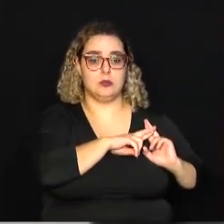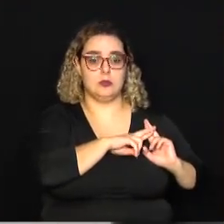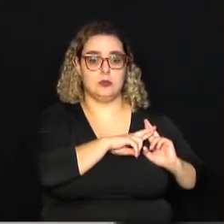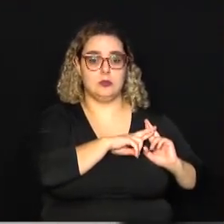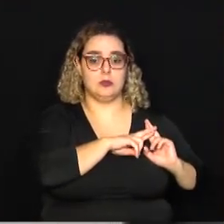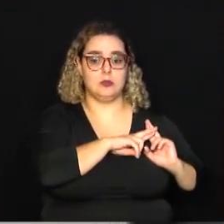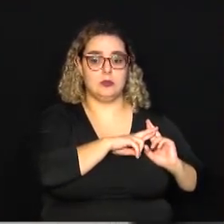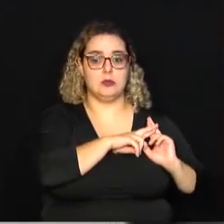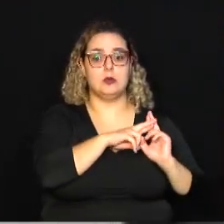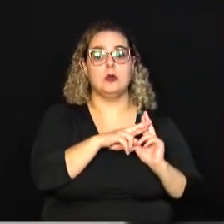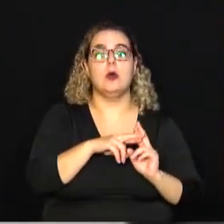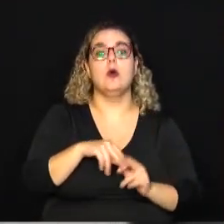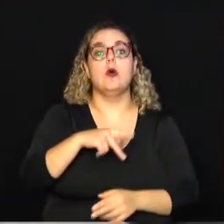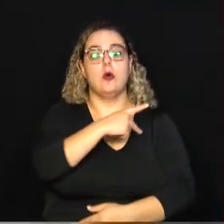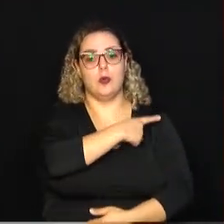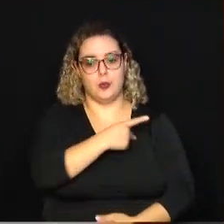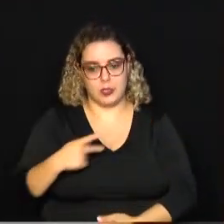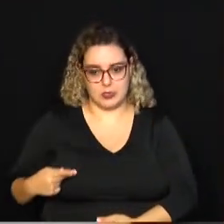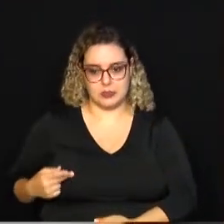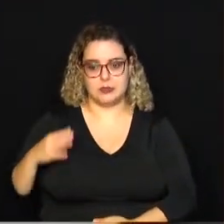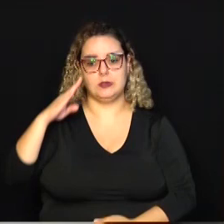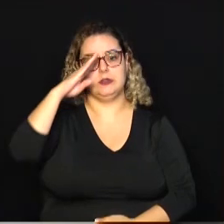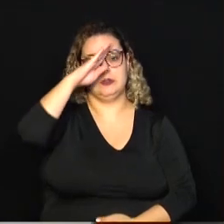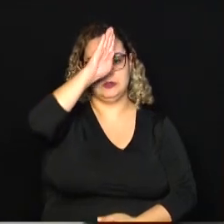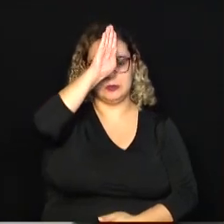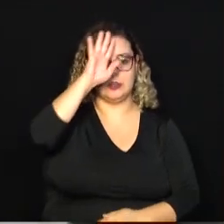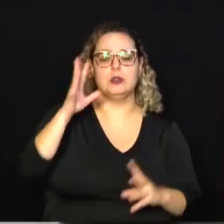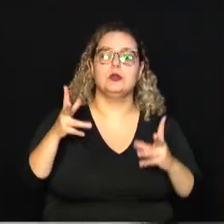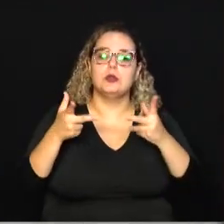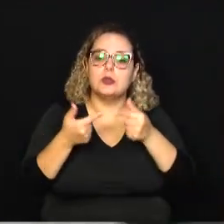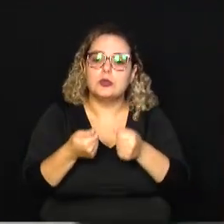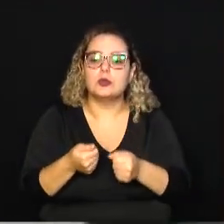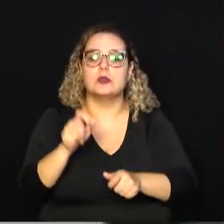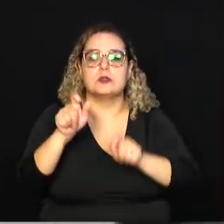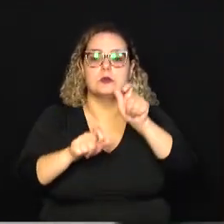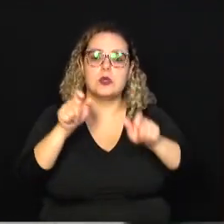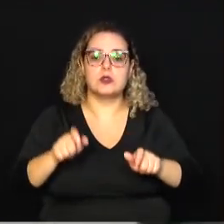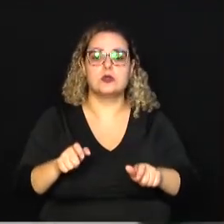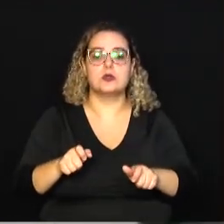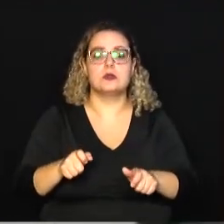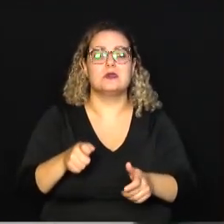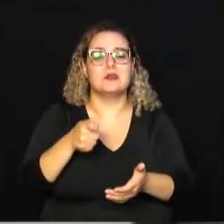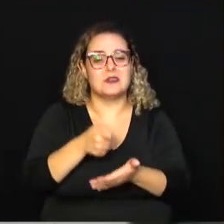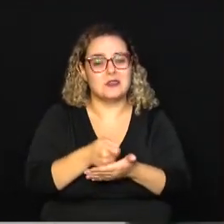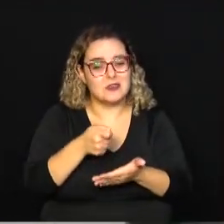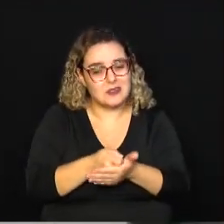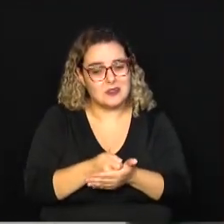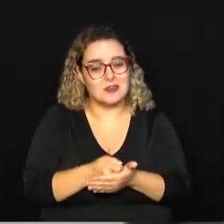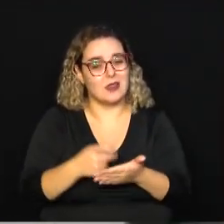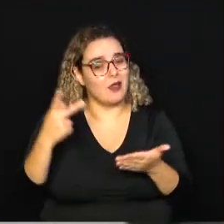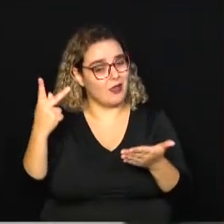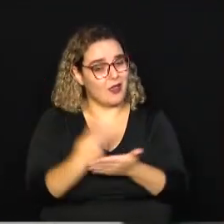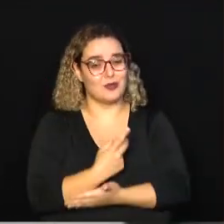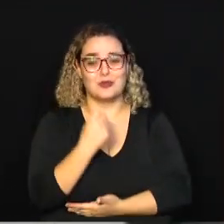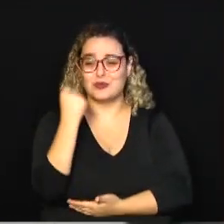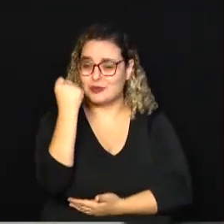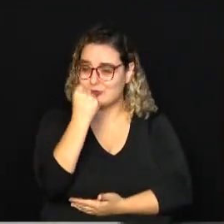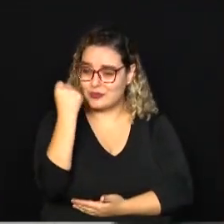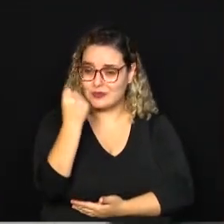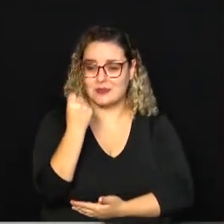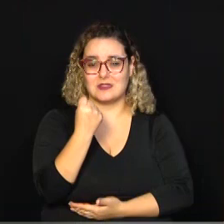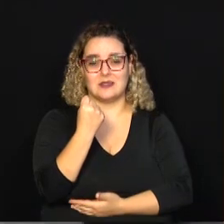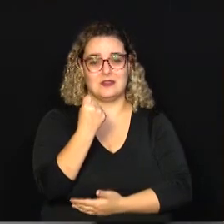a presidência da República, o Jair Bolsonaro, essas pessoas que estão cometendo esses erros tão graves, que estão semeando a miséria,